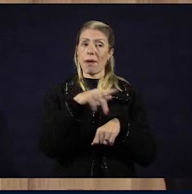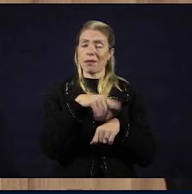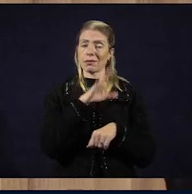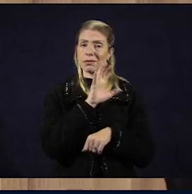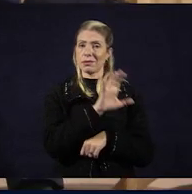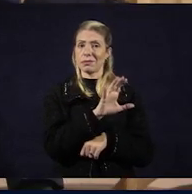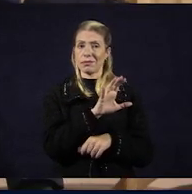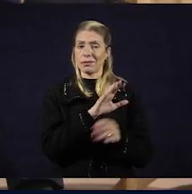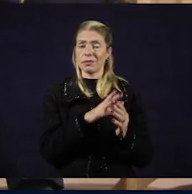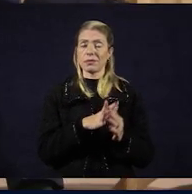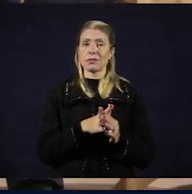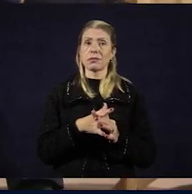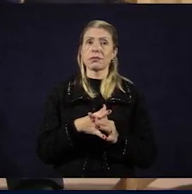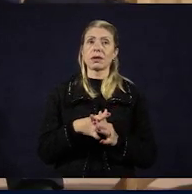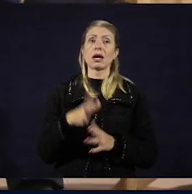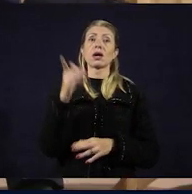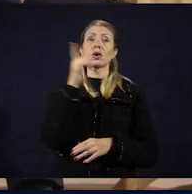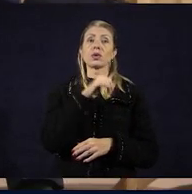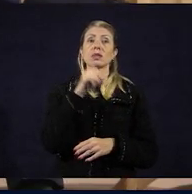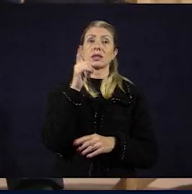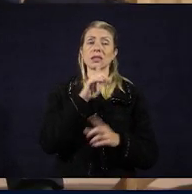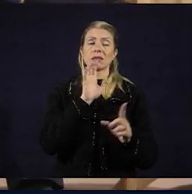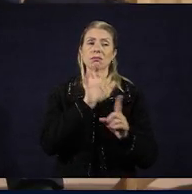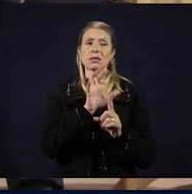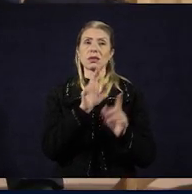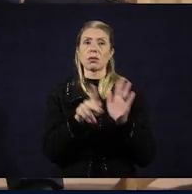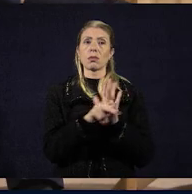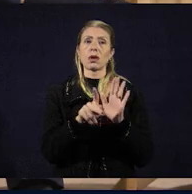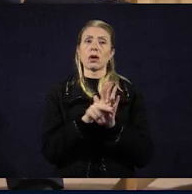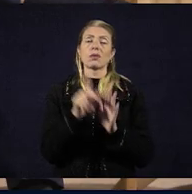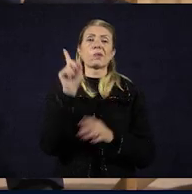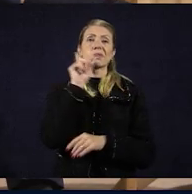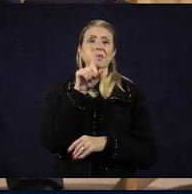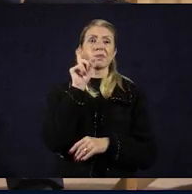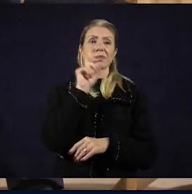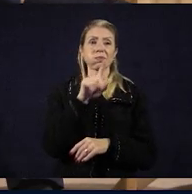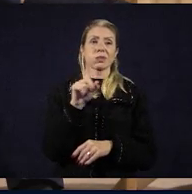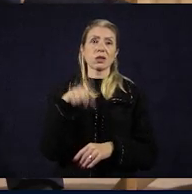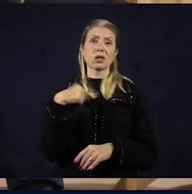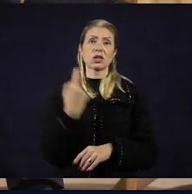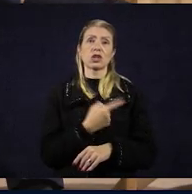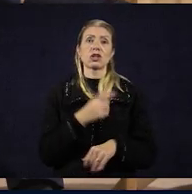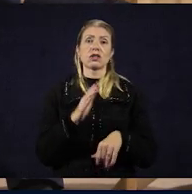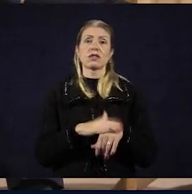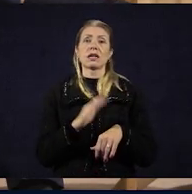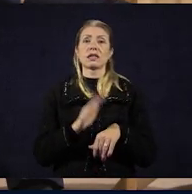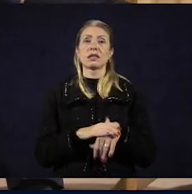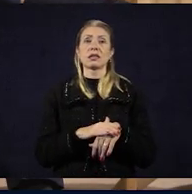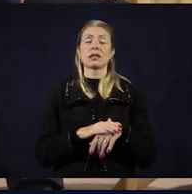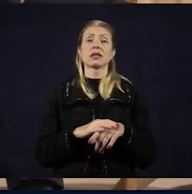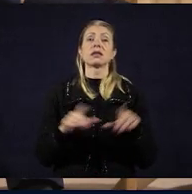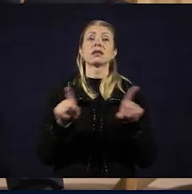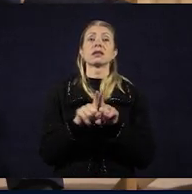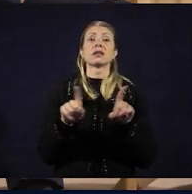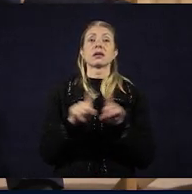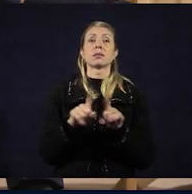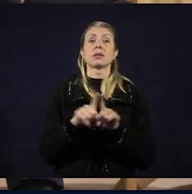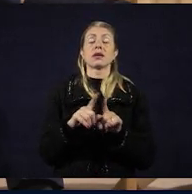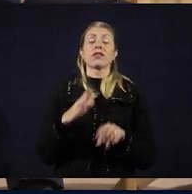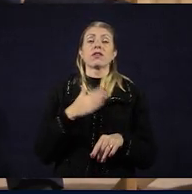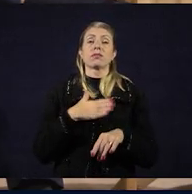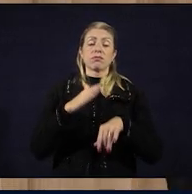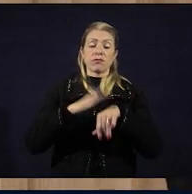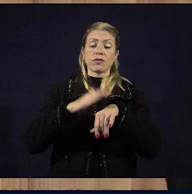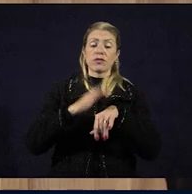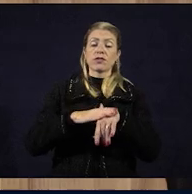aí a gente conseguiu pressão dos Estados Unidos para que a gente fizesse né esse banimento a gente fez uma rede privativa